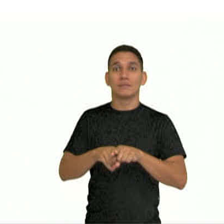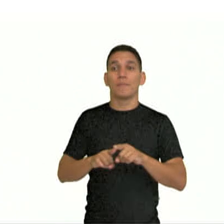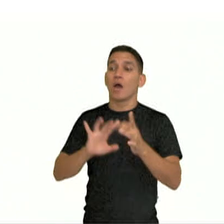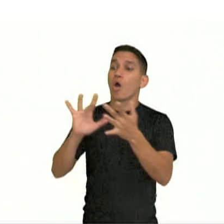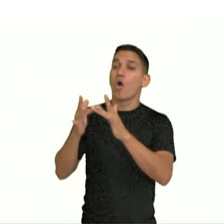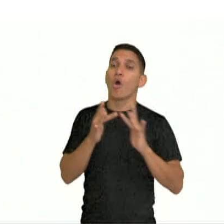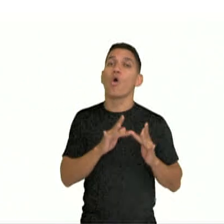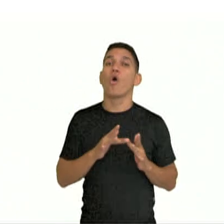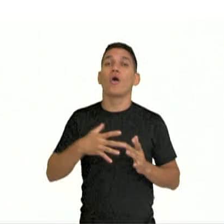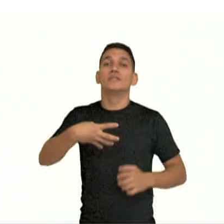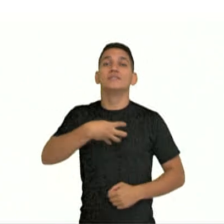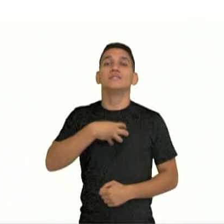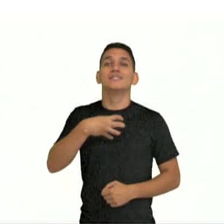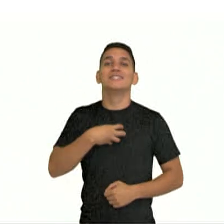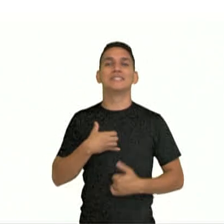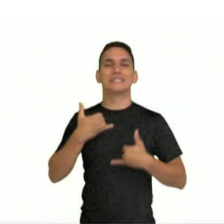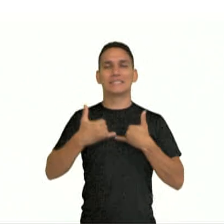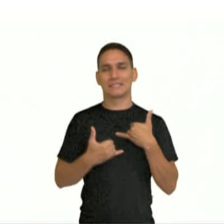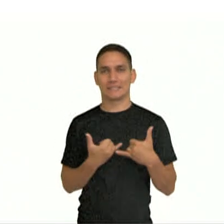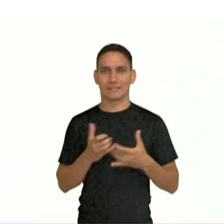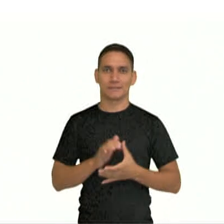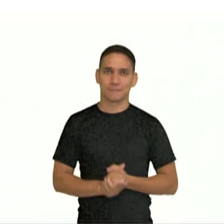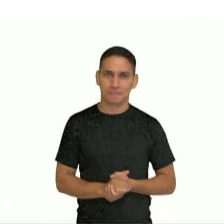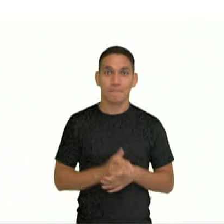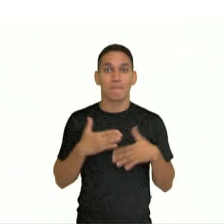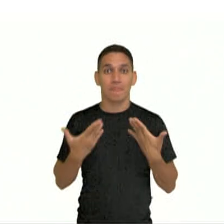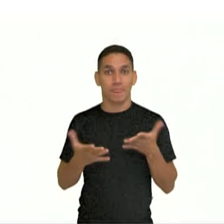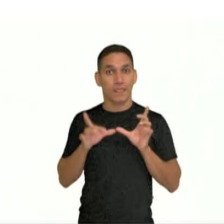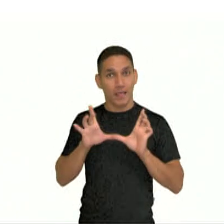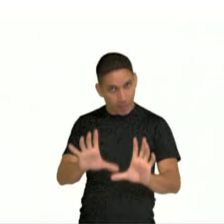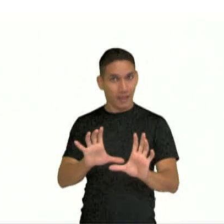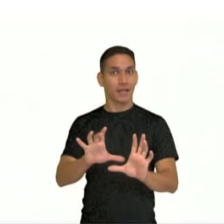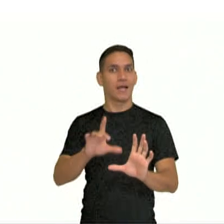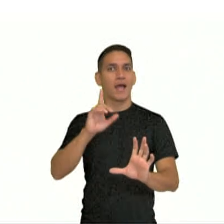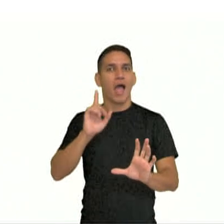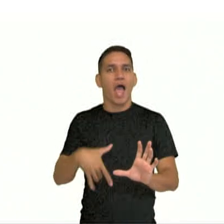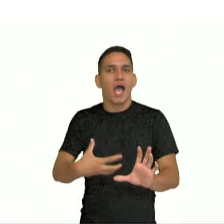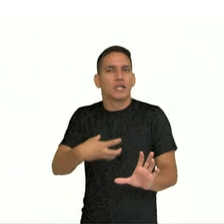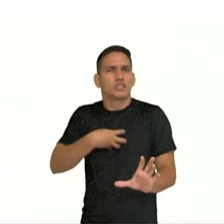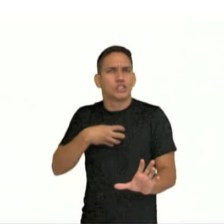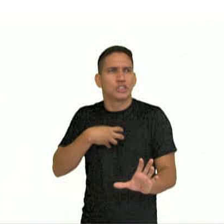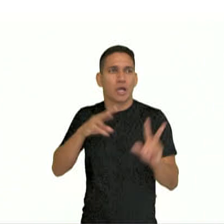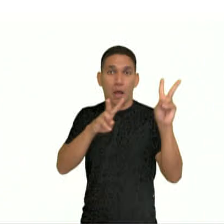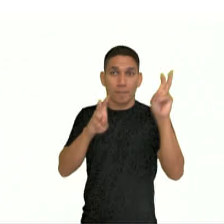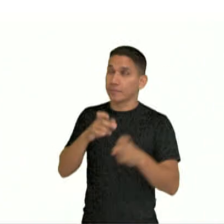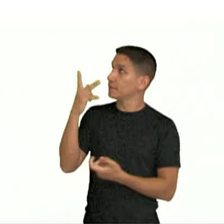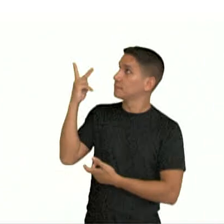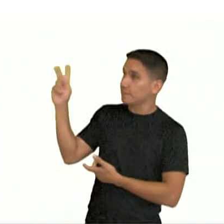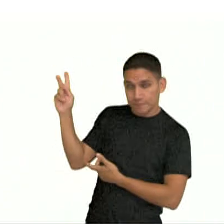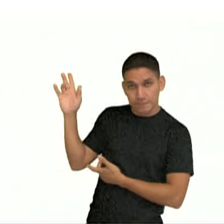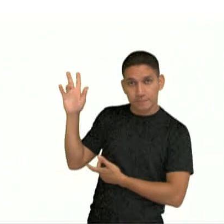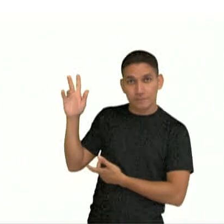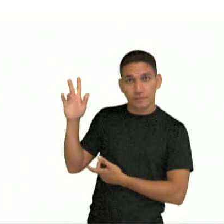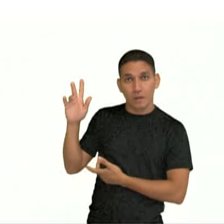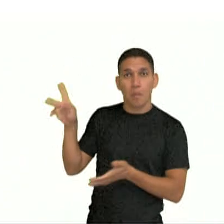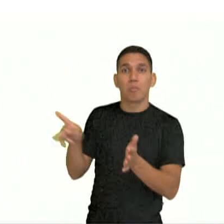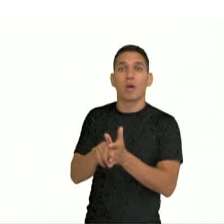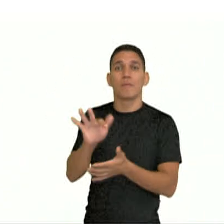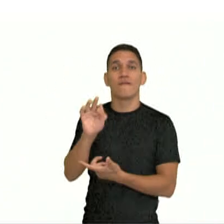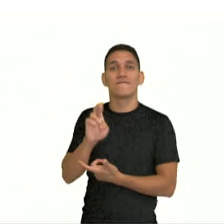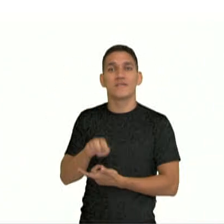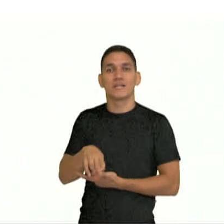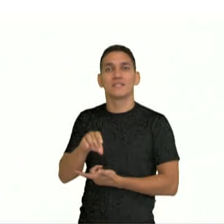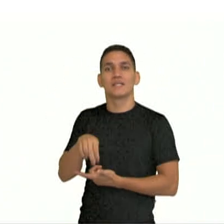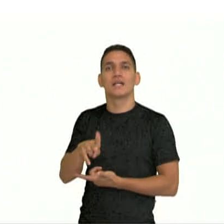contato com o estado de brincar tá aí né uma fala uma pequena fala do Fernando barba tá gente